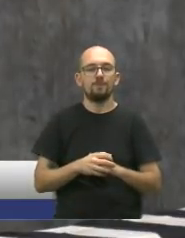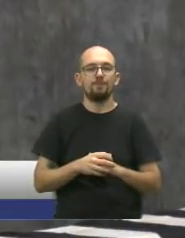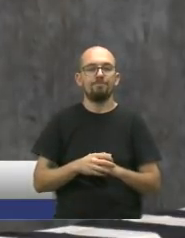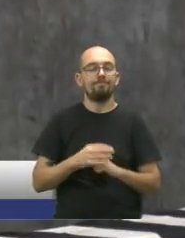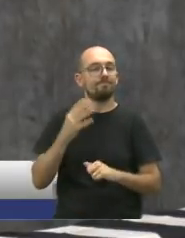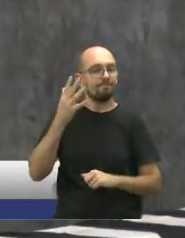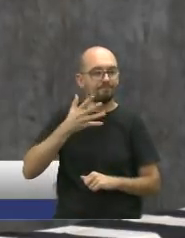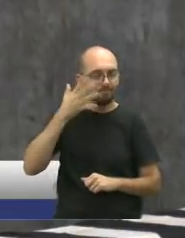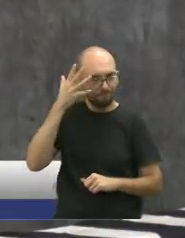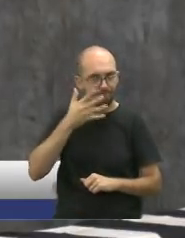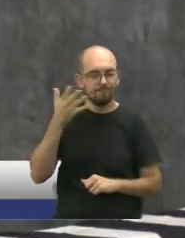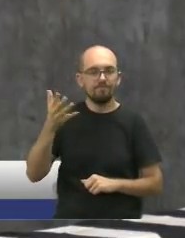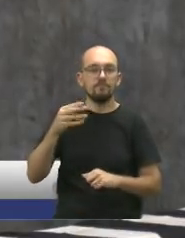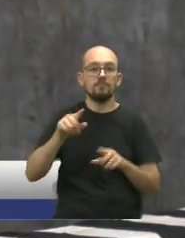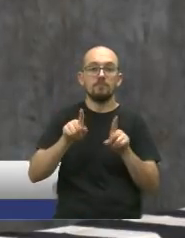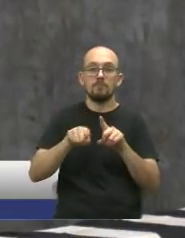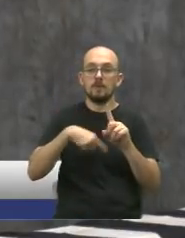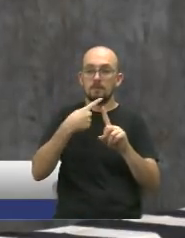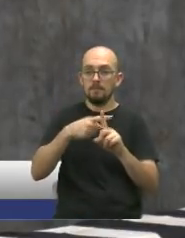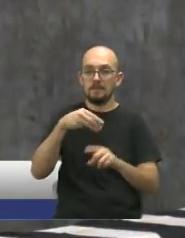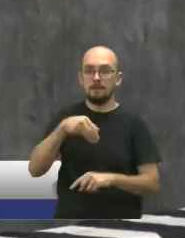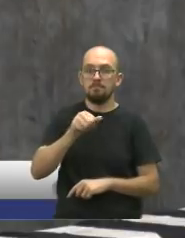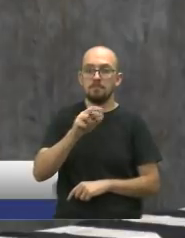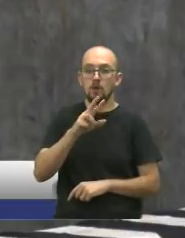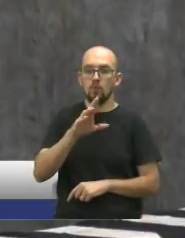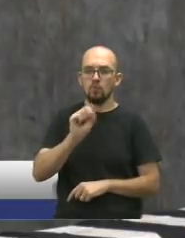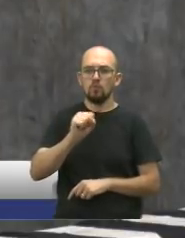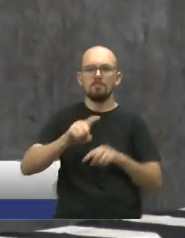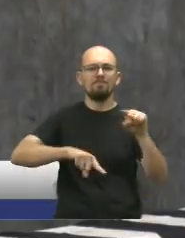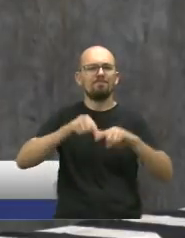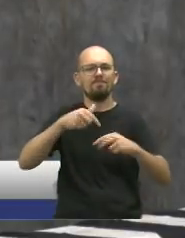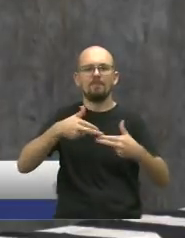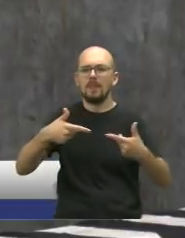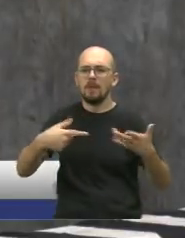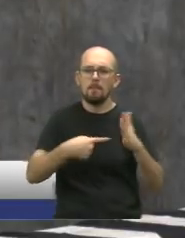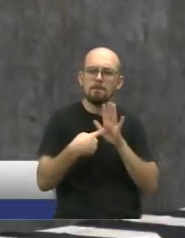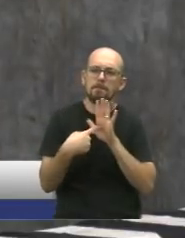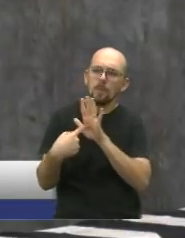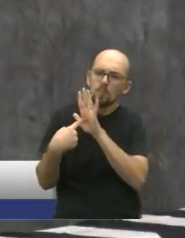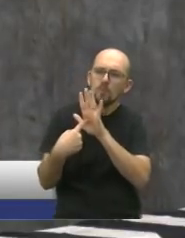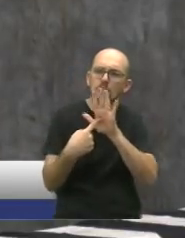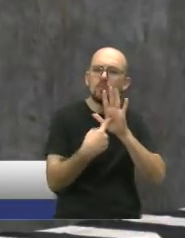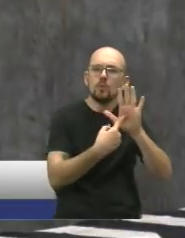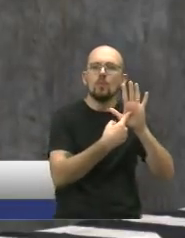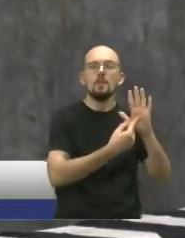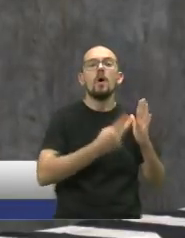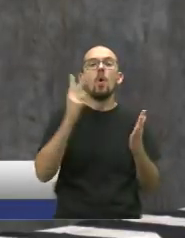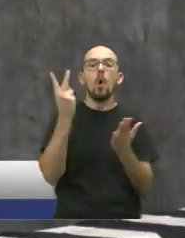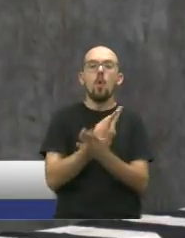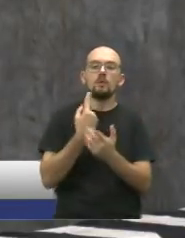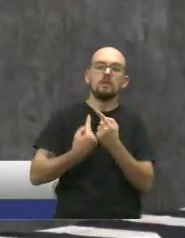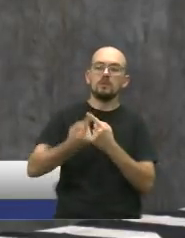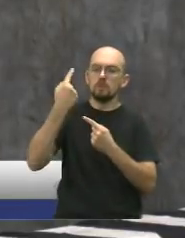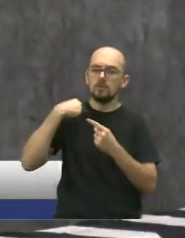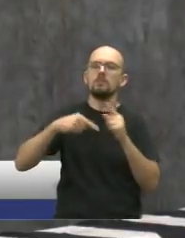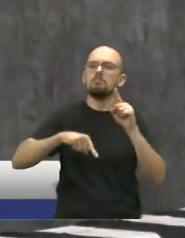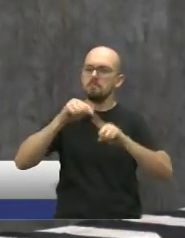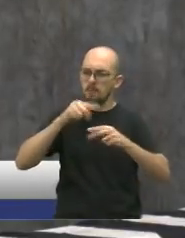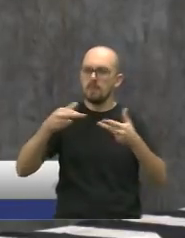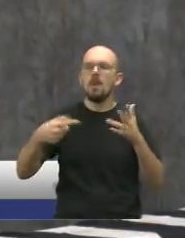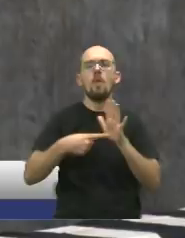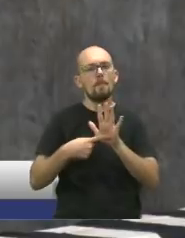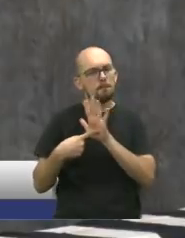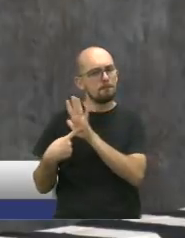o historiador Marcos Carmo fez questão de trazer algumas peças relacionadas ao acontecimento histórico, itens que